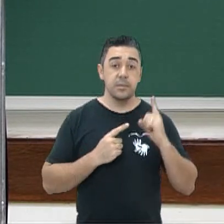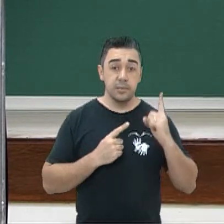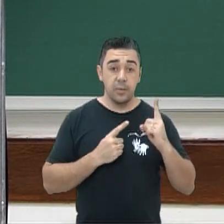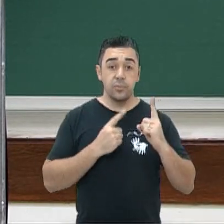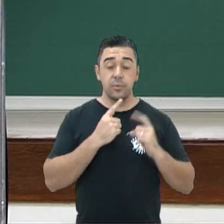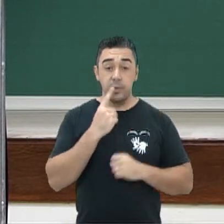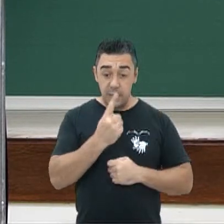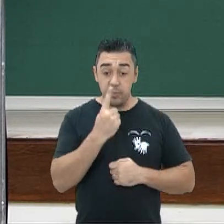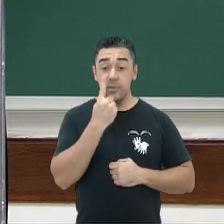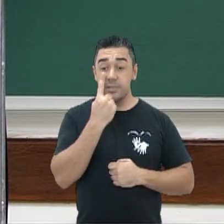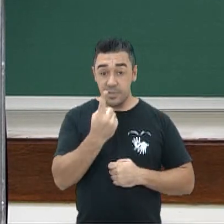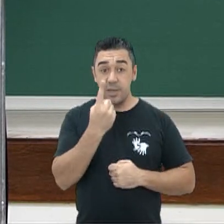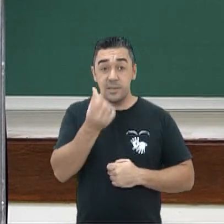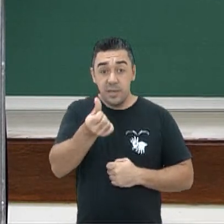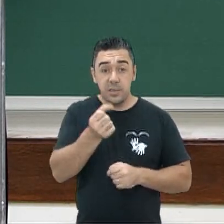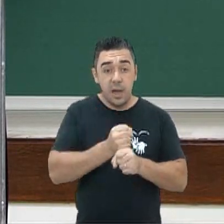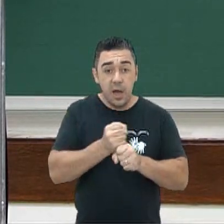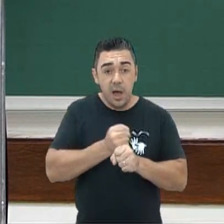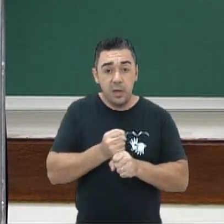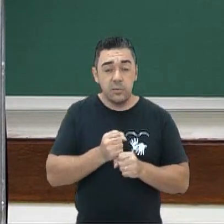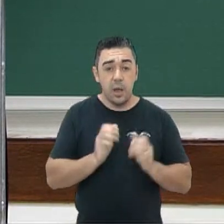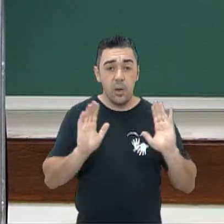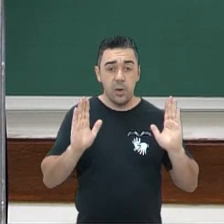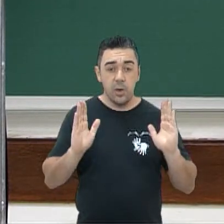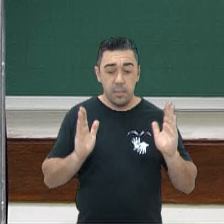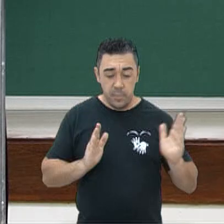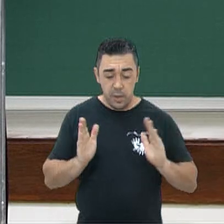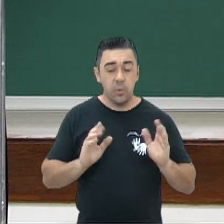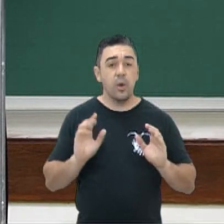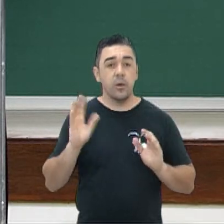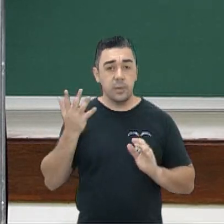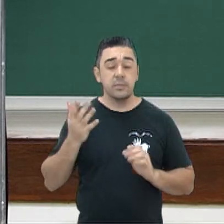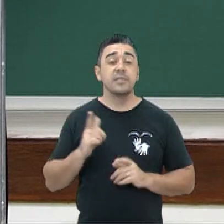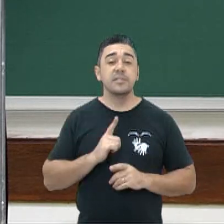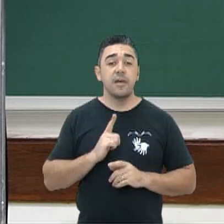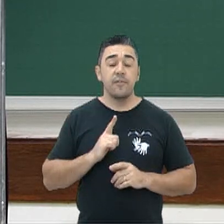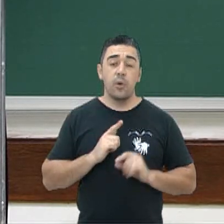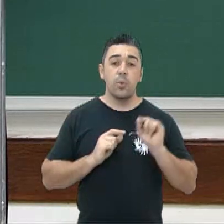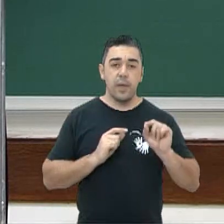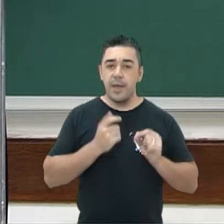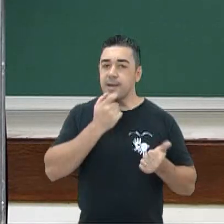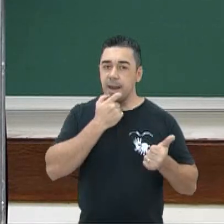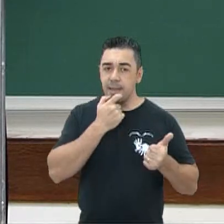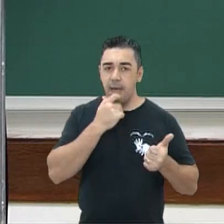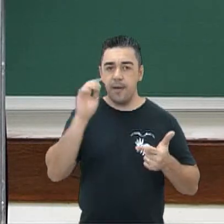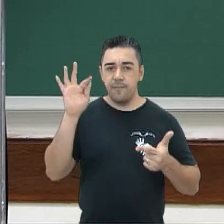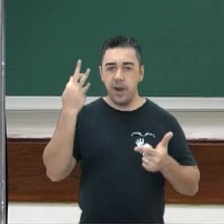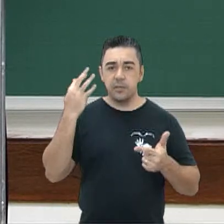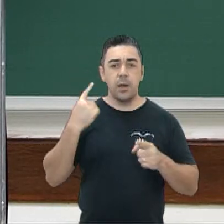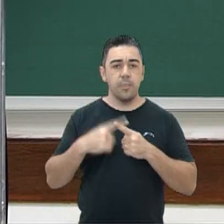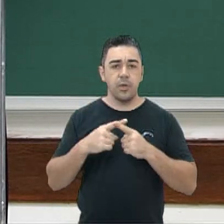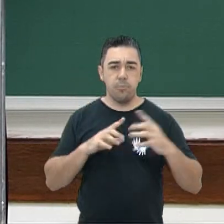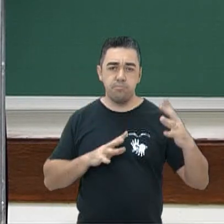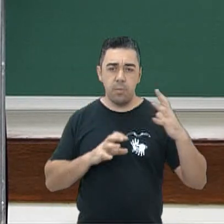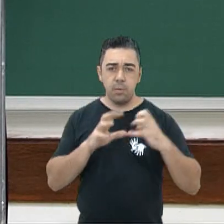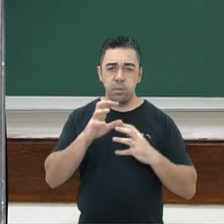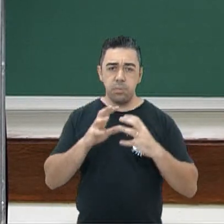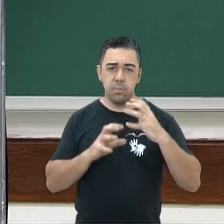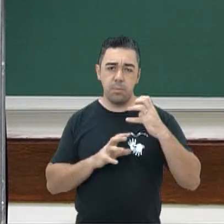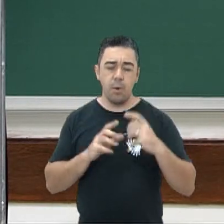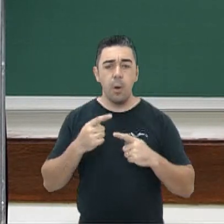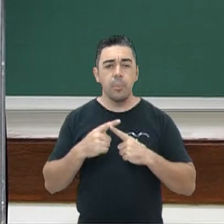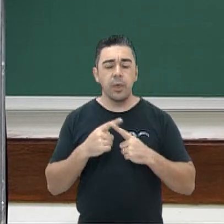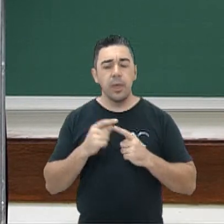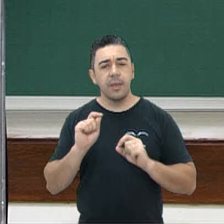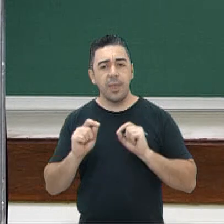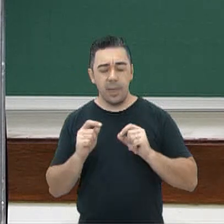116 anos. É uma guerra que vai ocorrer entre a Inglaterra e a França, né, que vão disputar territórios, disputar